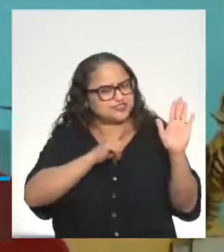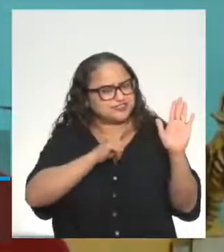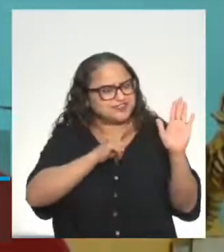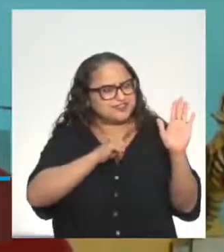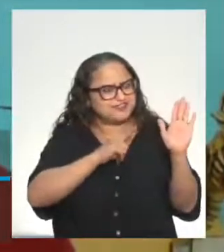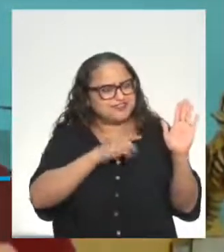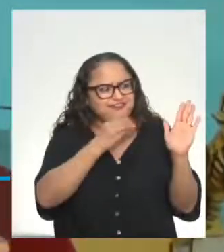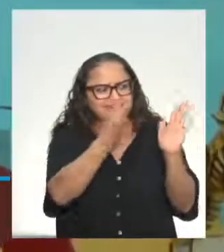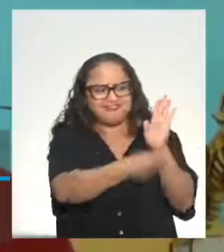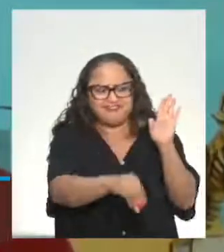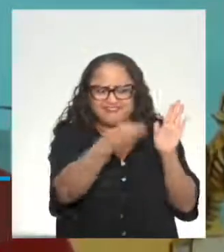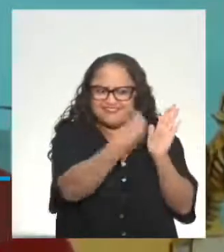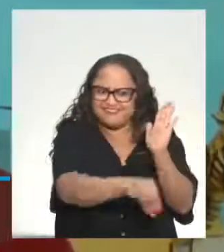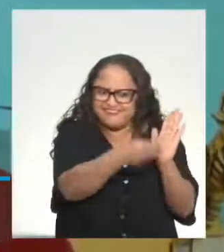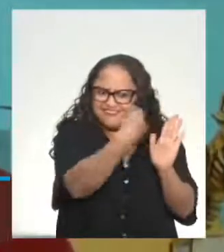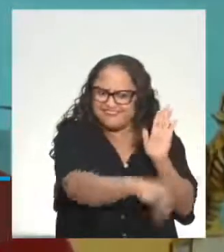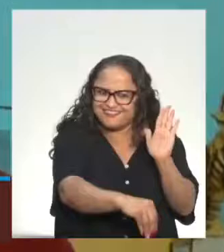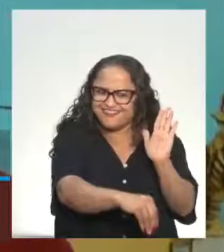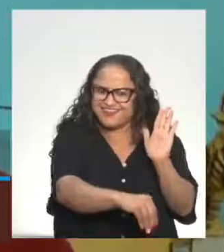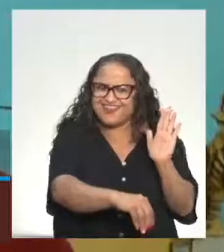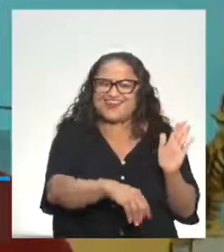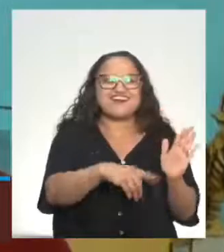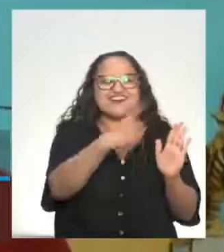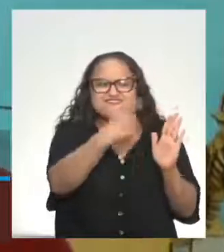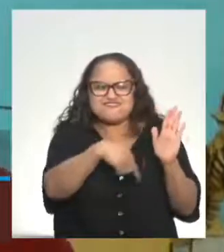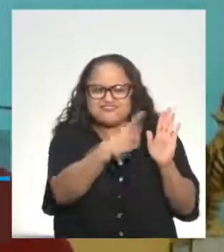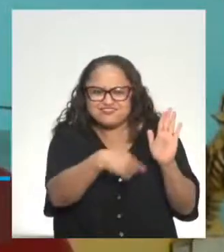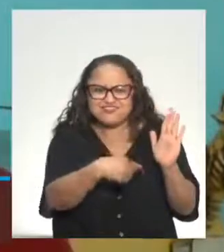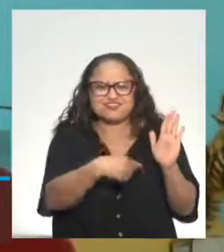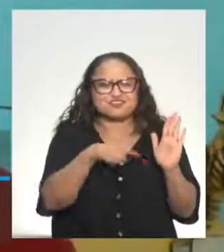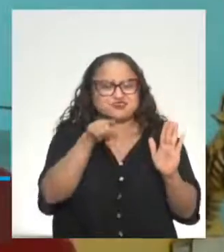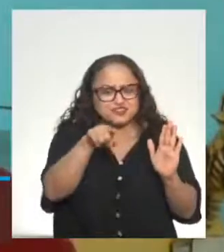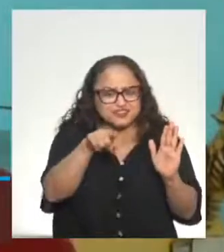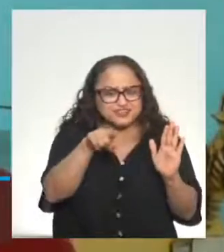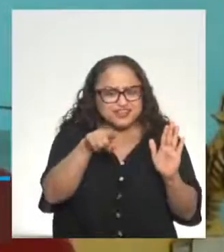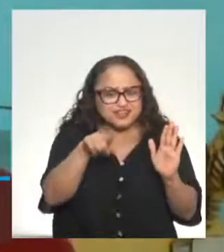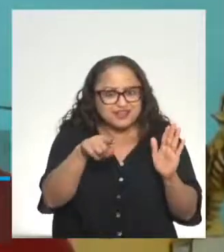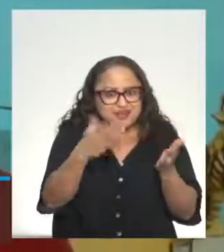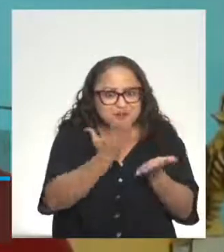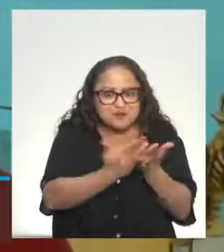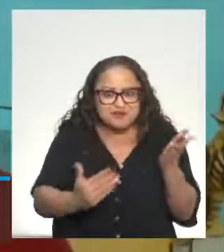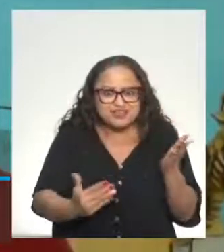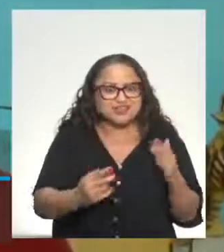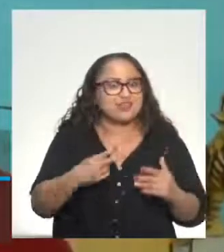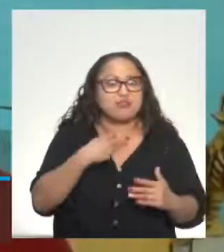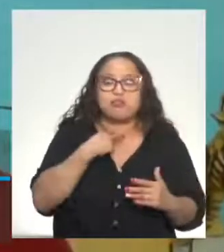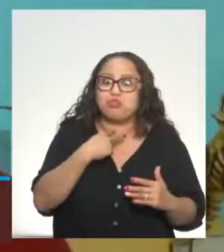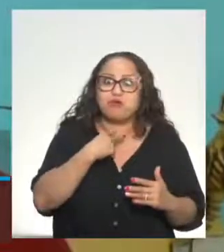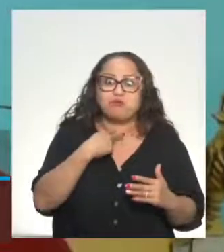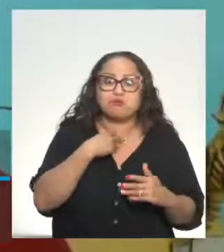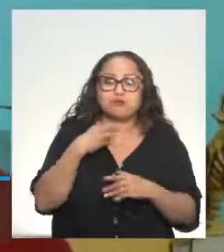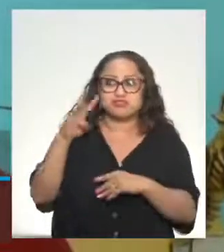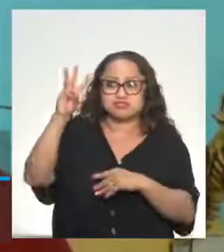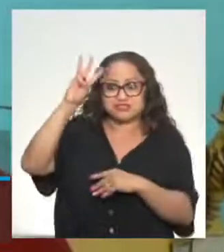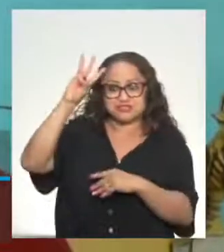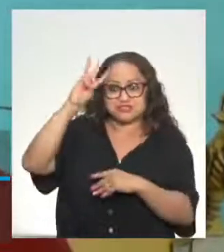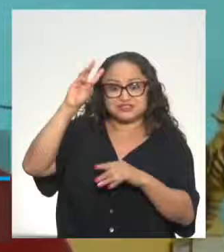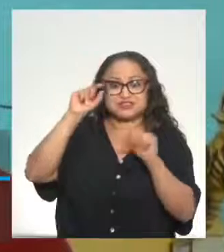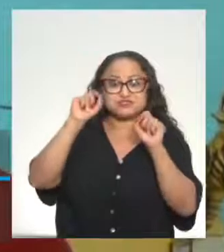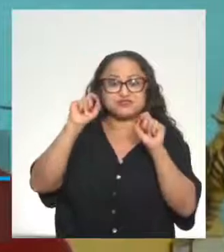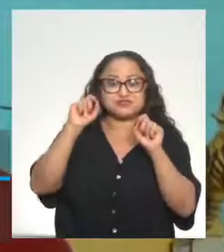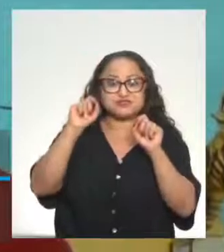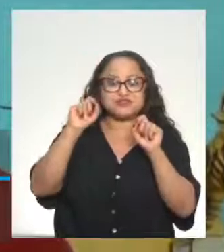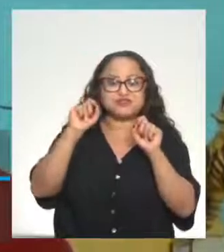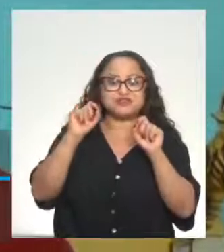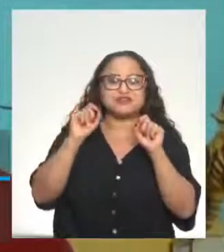dentista, médico, porque você não pode perder de jeito nenhum. A aula da semana que vem, da terça-feira, se chama Interacast. Crie